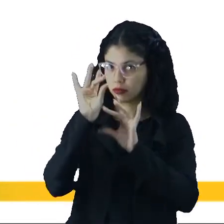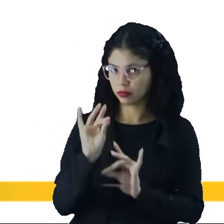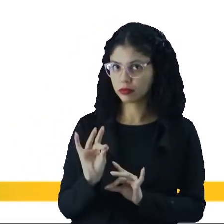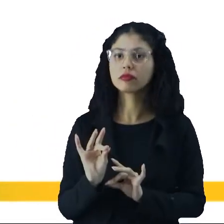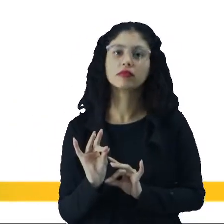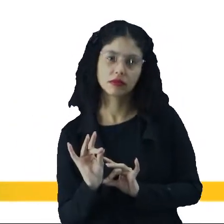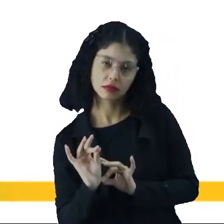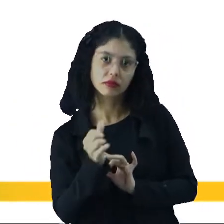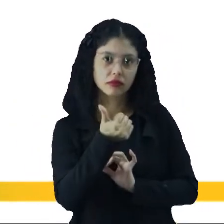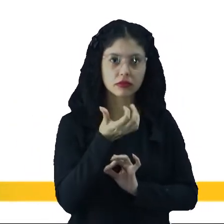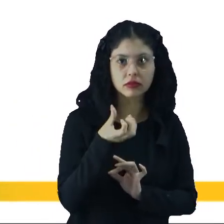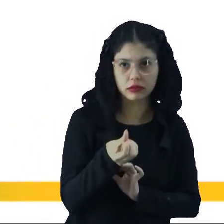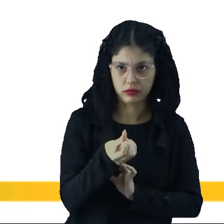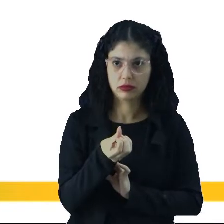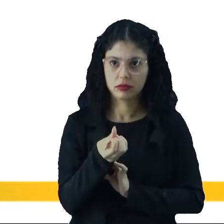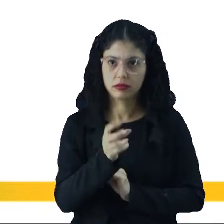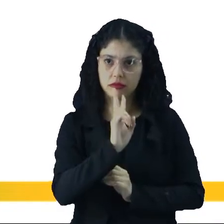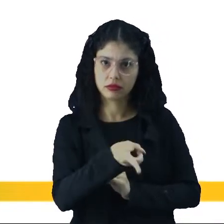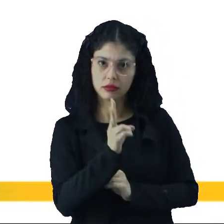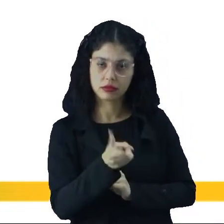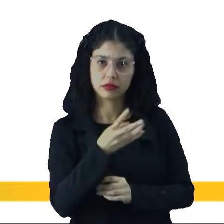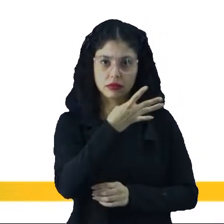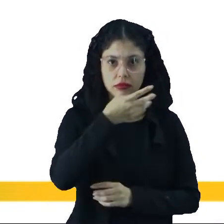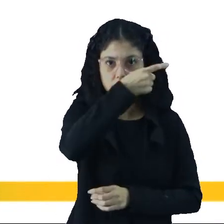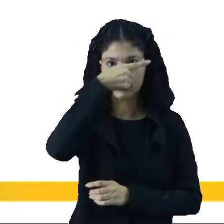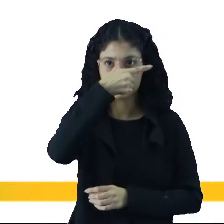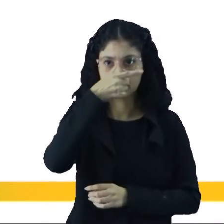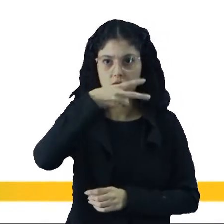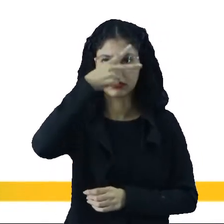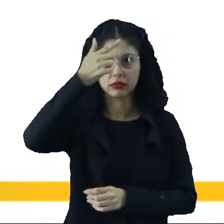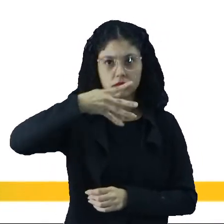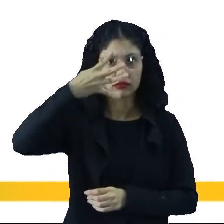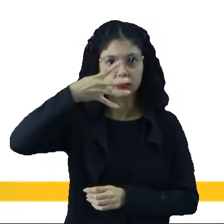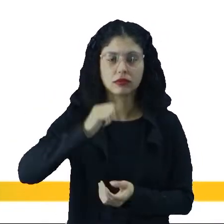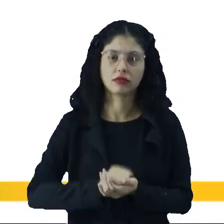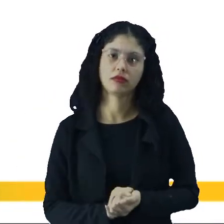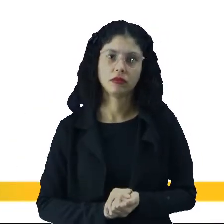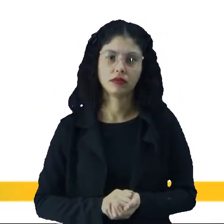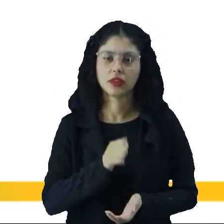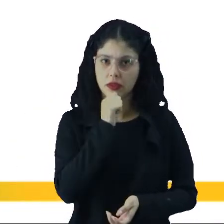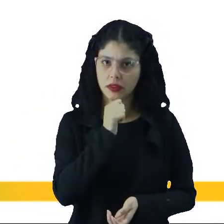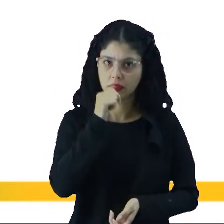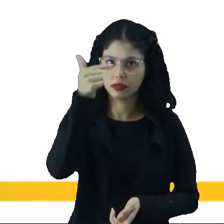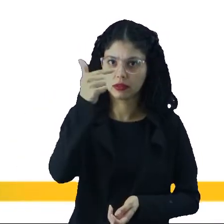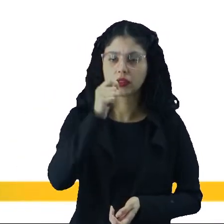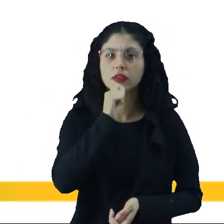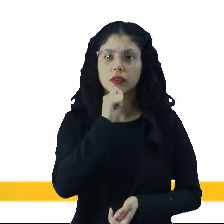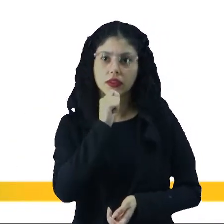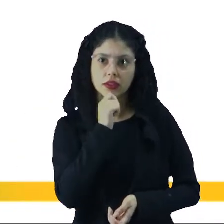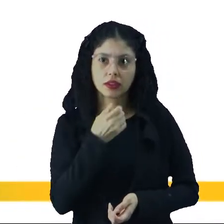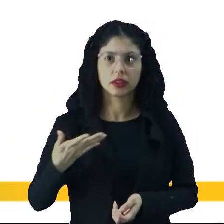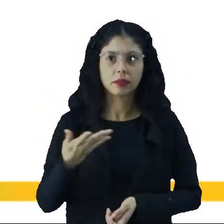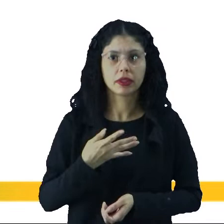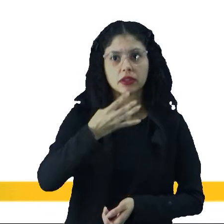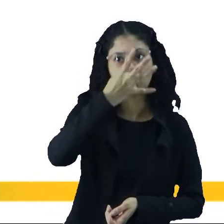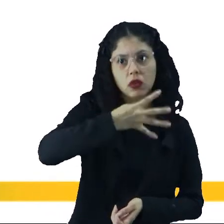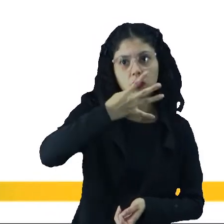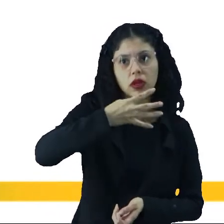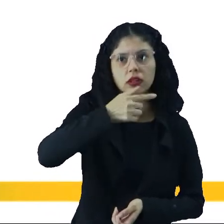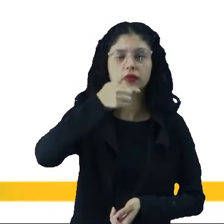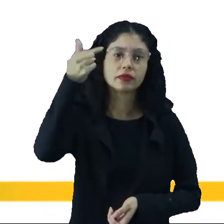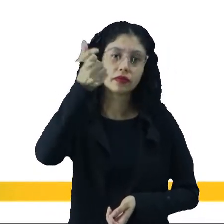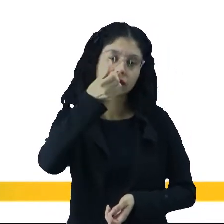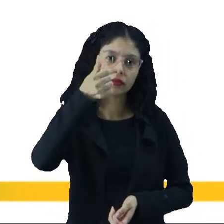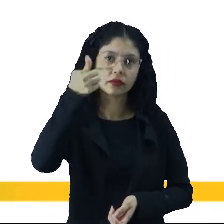detalhe. 16 é a mesma coisa que 4 ao quadrado. Então eu vou fatorar o 16 em função da base 4. No lugar